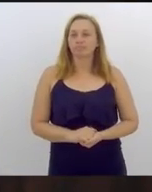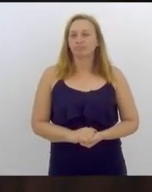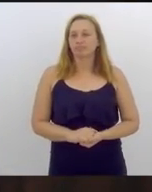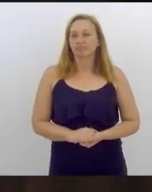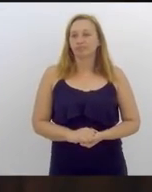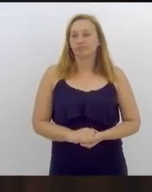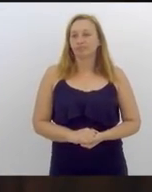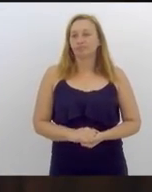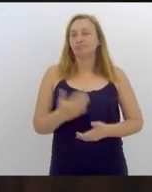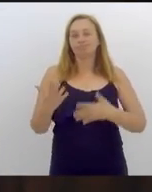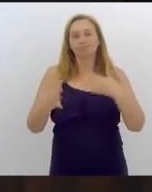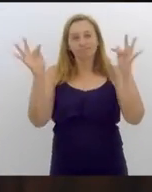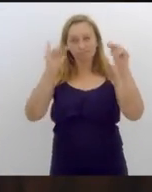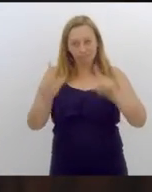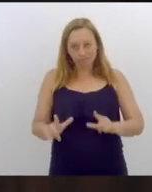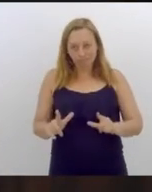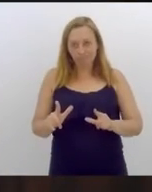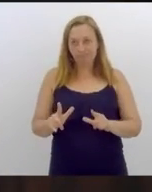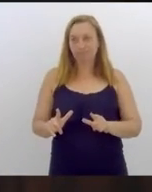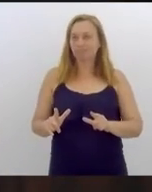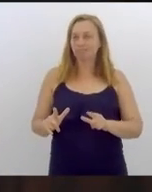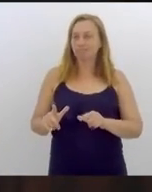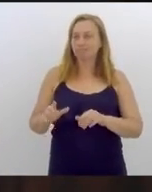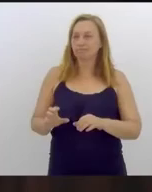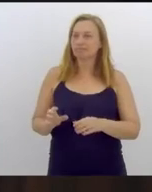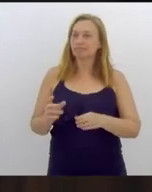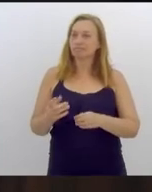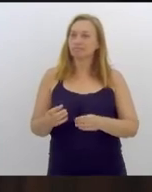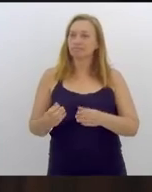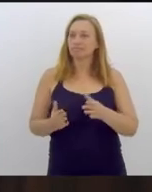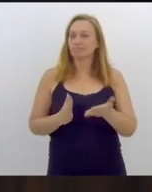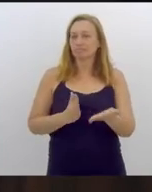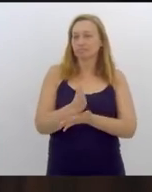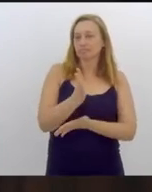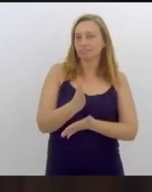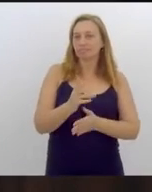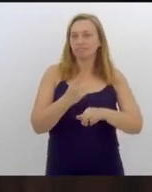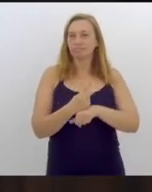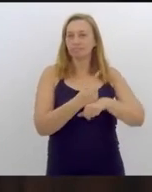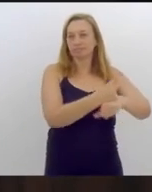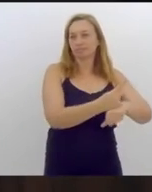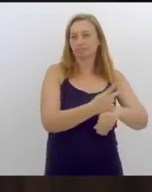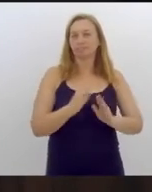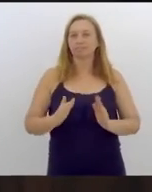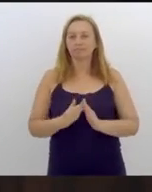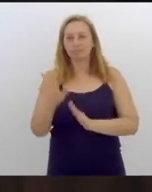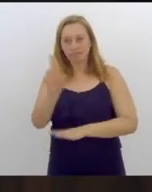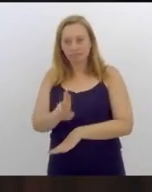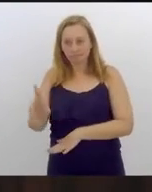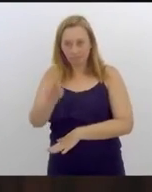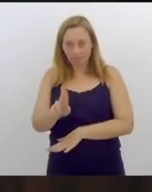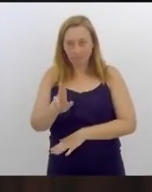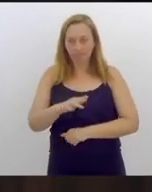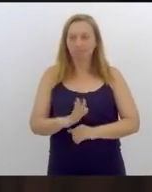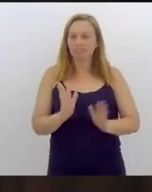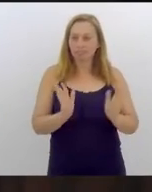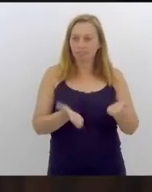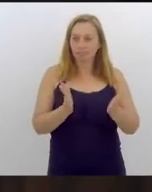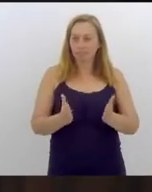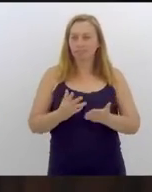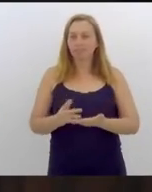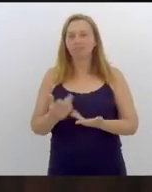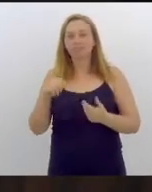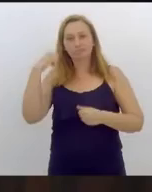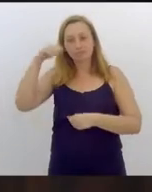Fico feliz de ter instituído um prêmio na casa que tem sido muito bem utilizado e agora premiando essa atriz